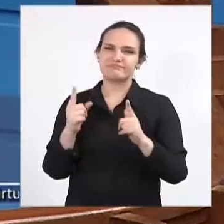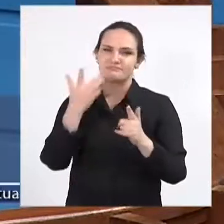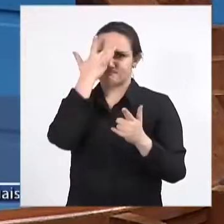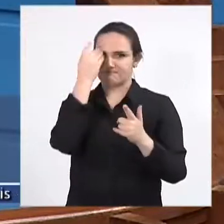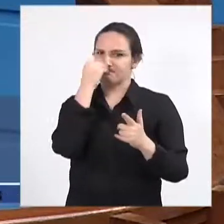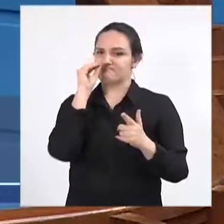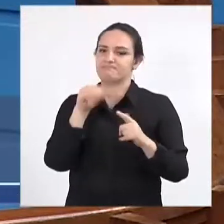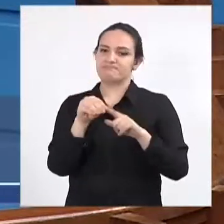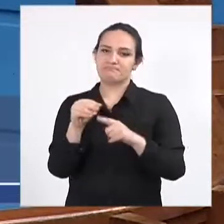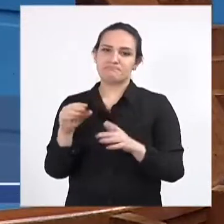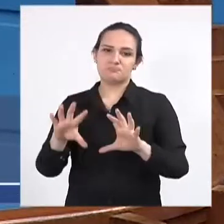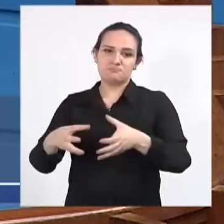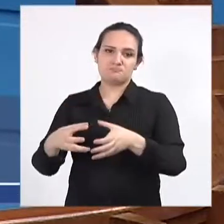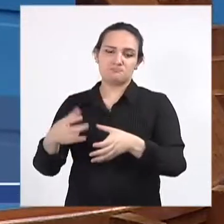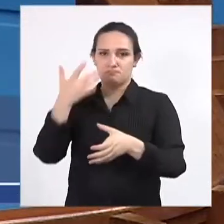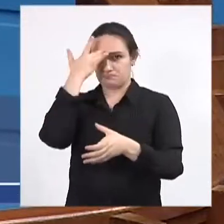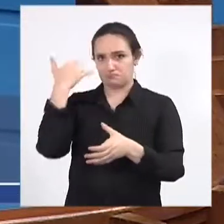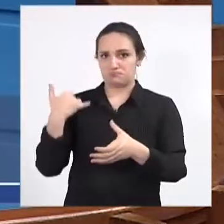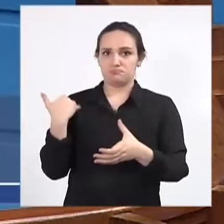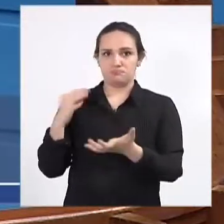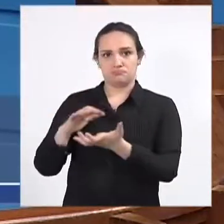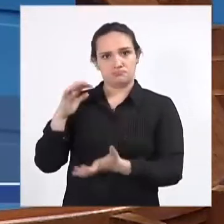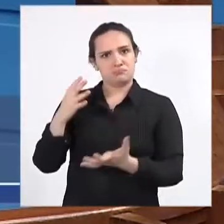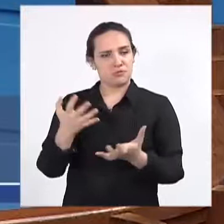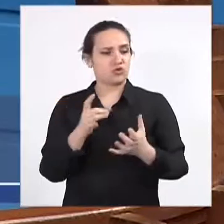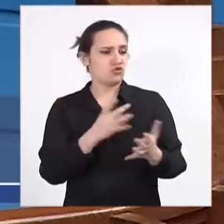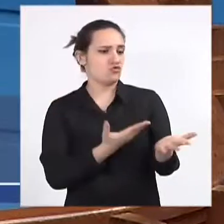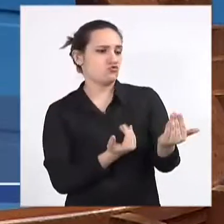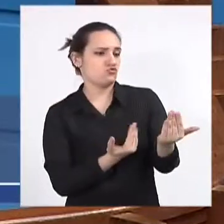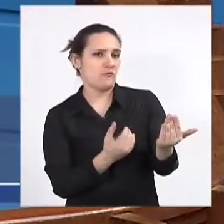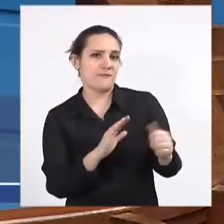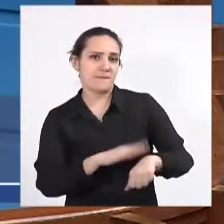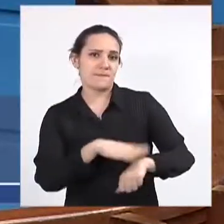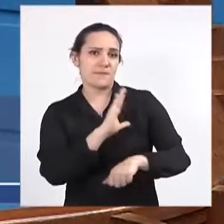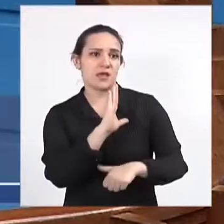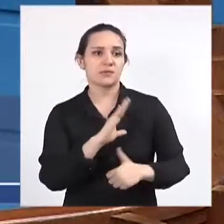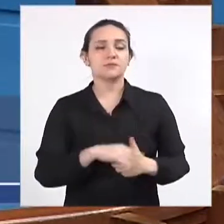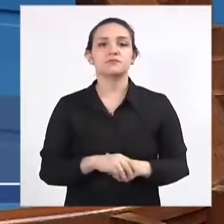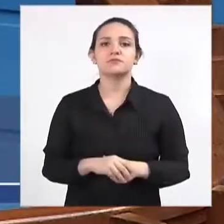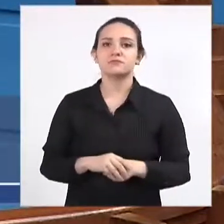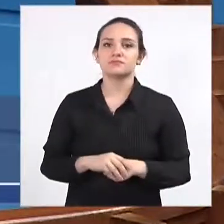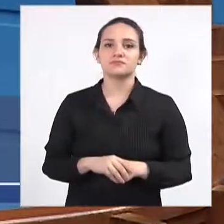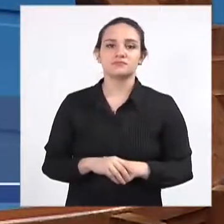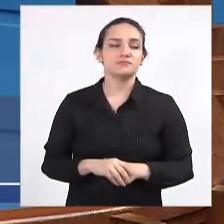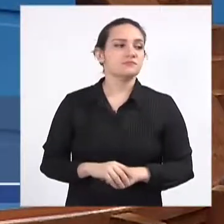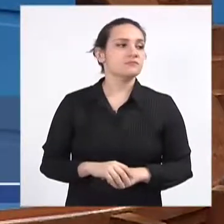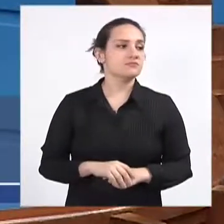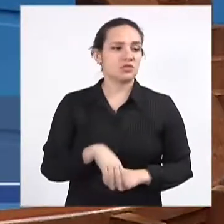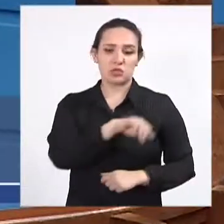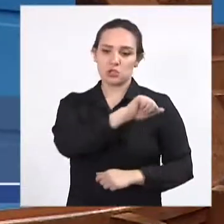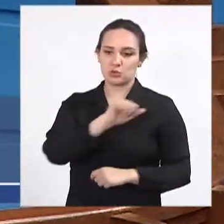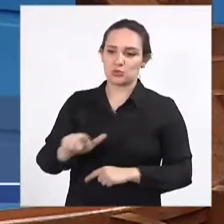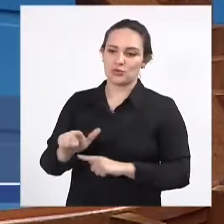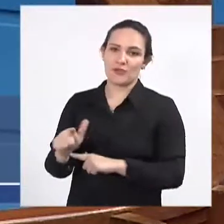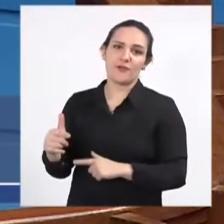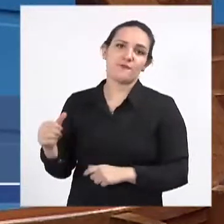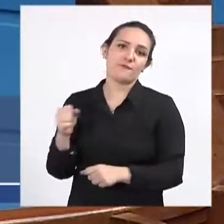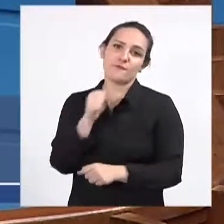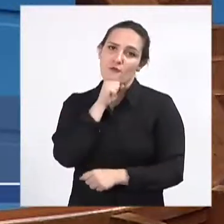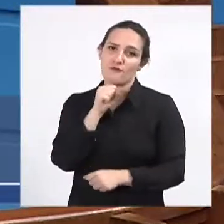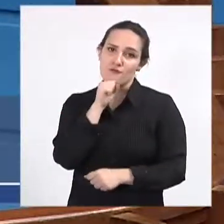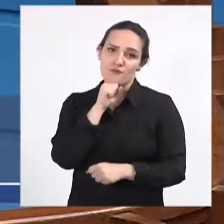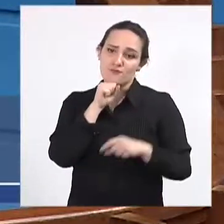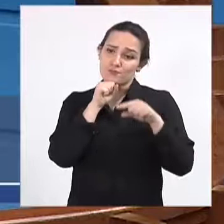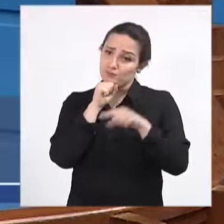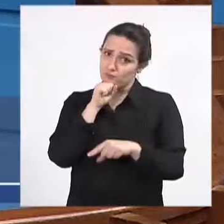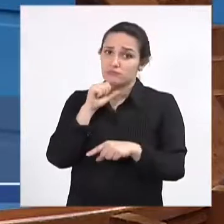estão cada vez mais preferindo os mais jovens, e mesmo os idosos